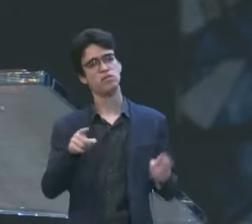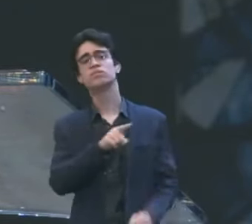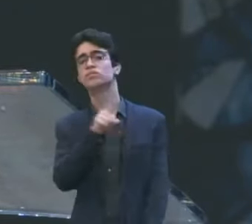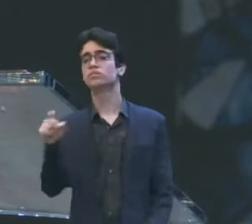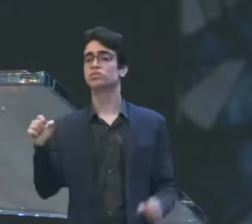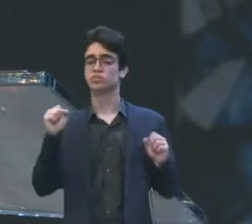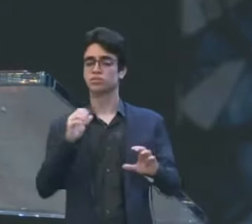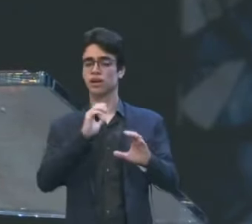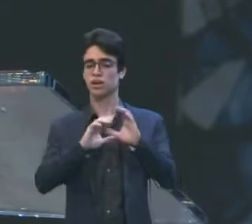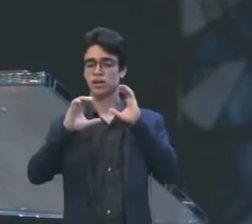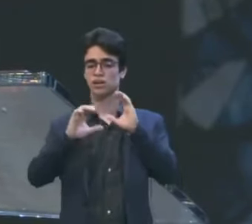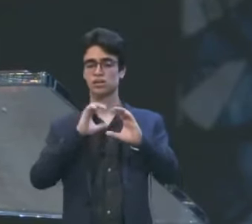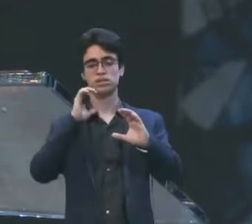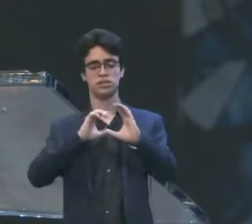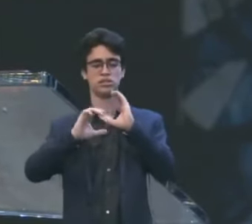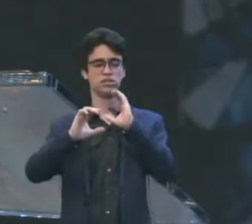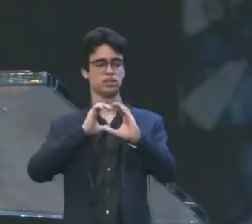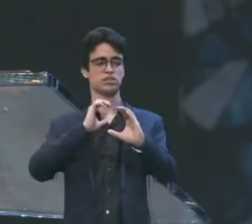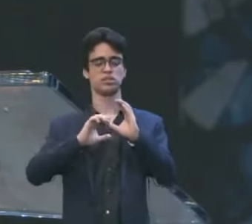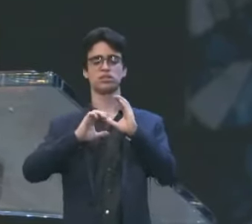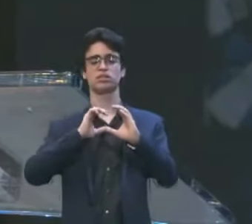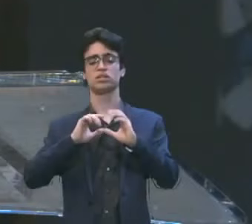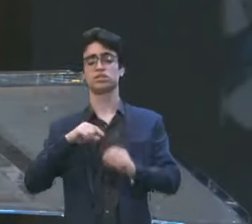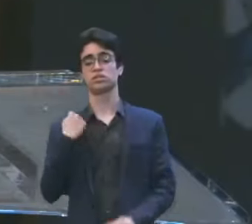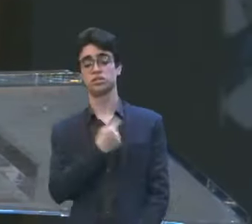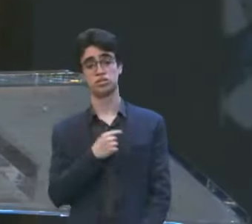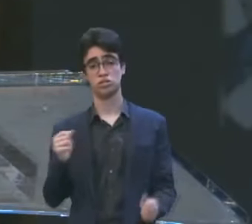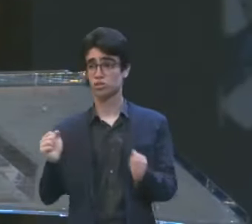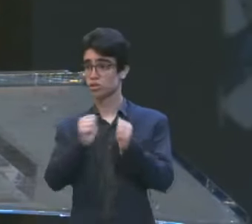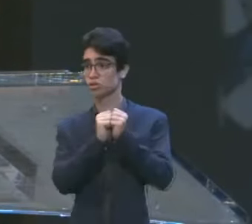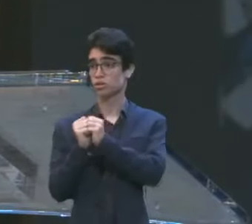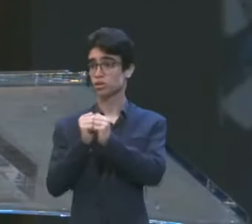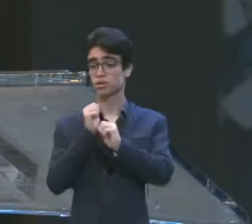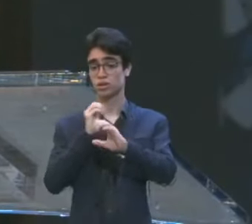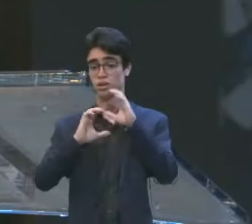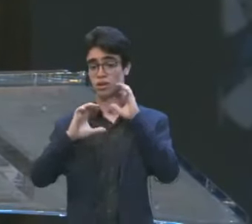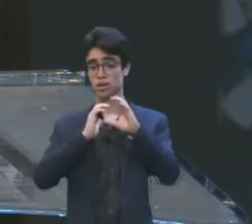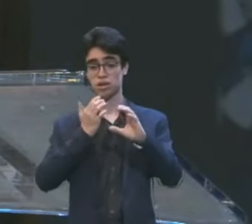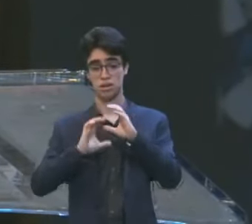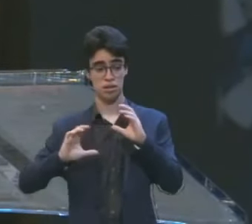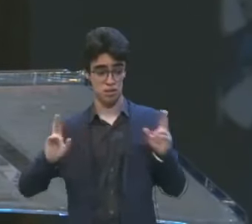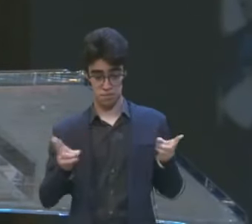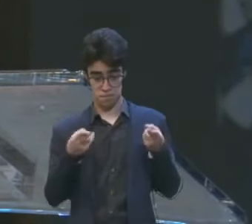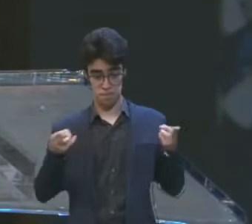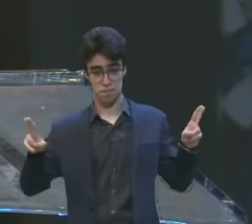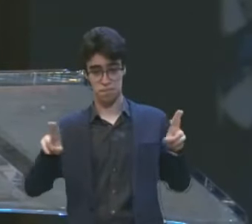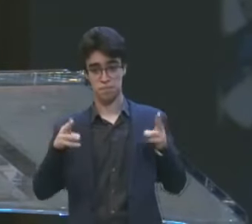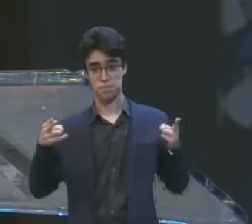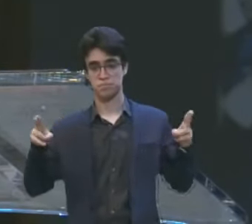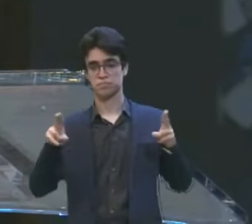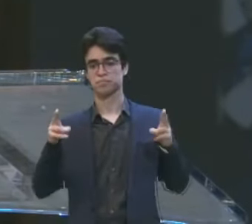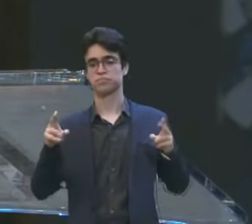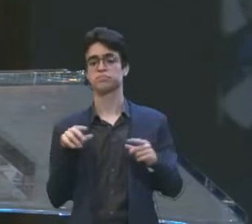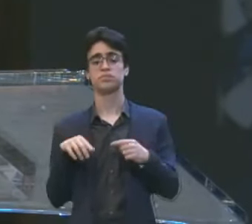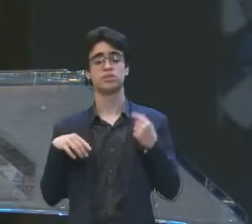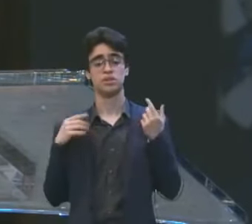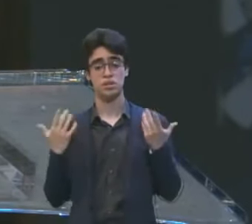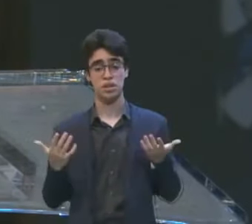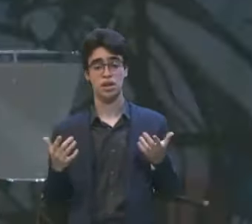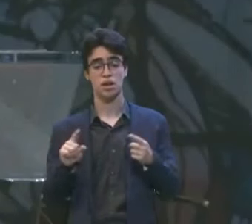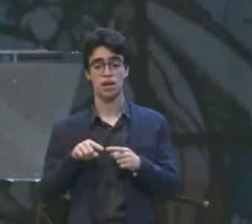o estribilho desse cântico. Nós vamos cantar junto o estribilho, só o coro deste cântico. E depois que